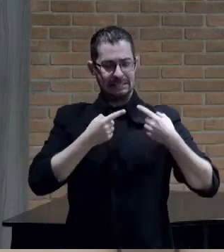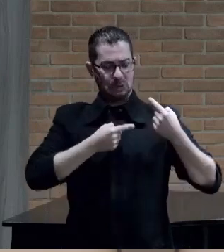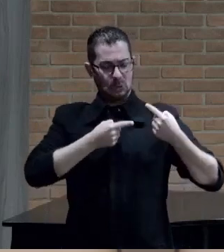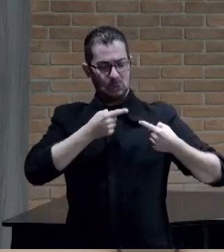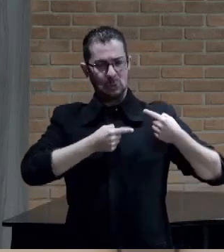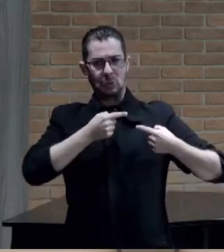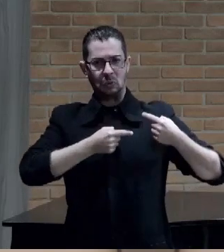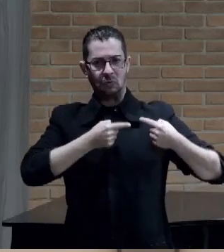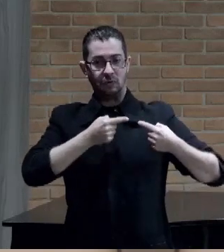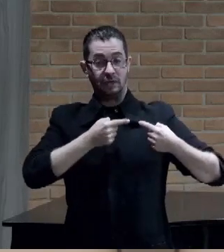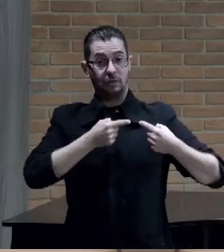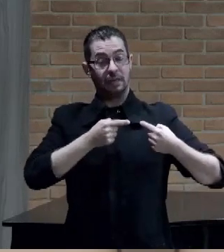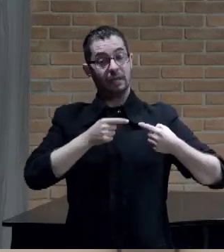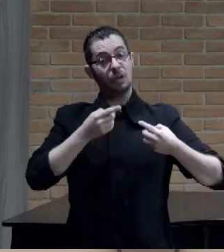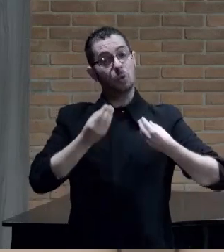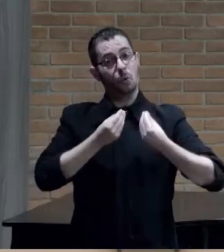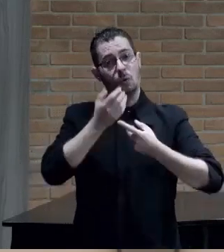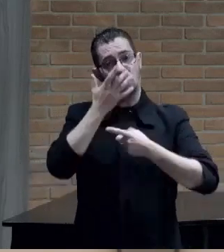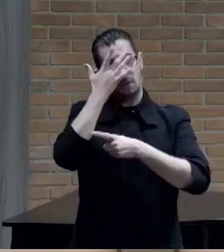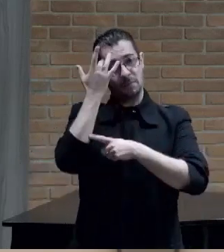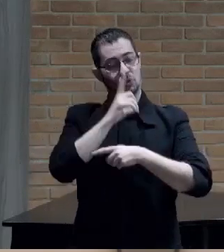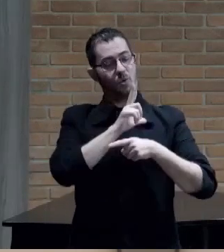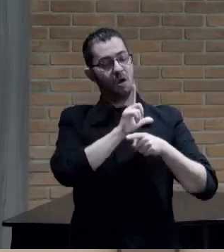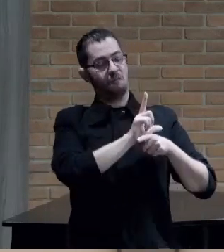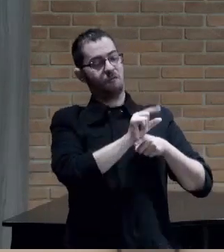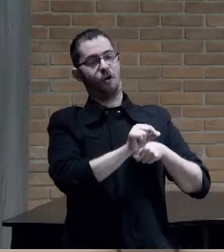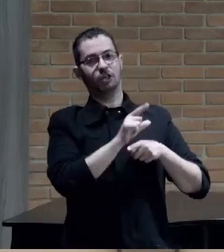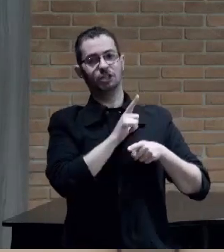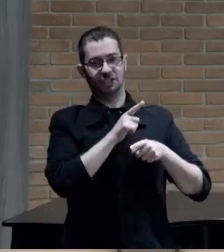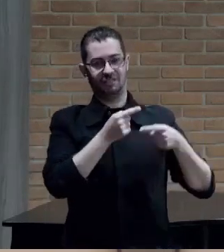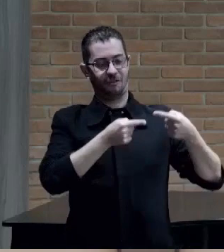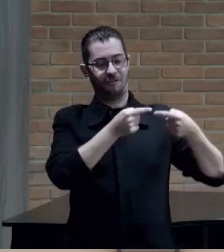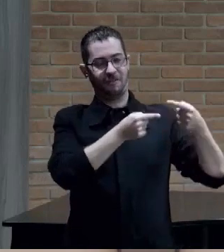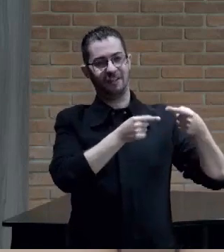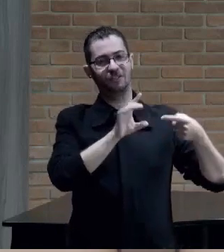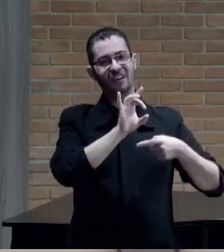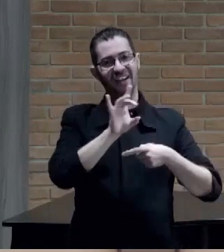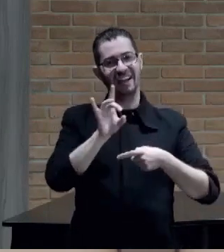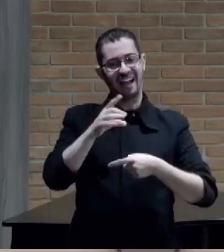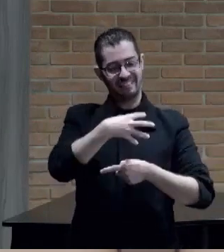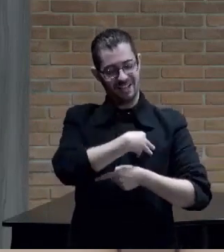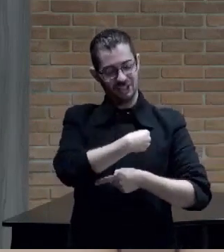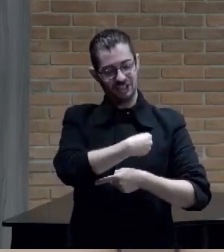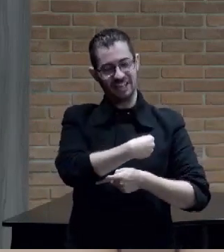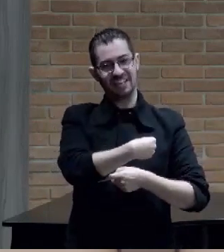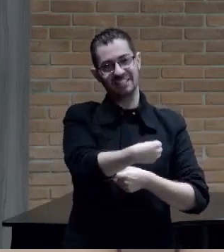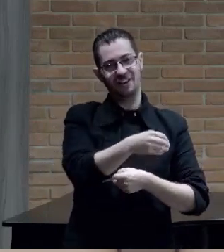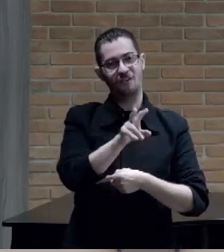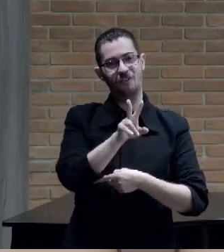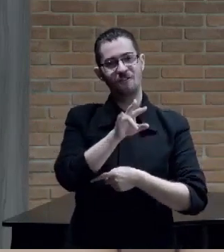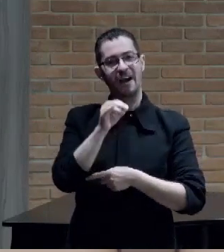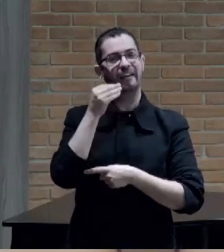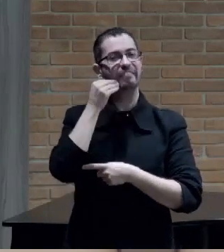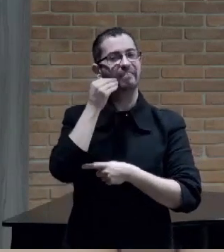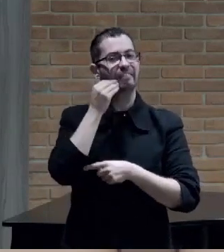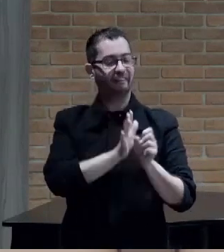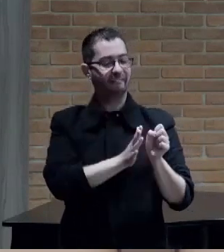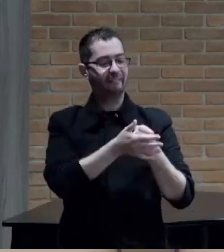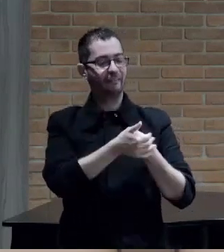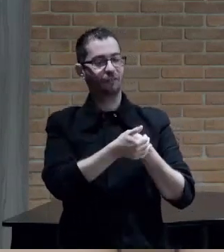pessoas fogem dos conflitos, cada geração tenderá a diluir ou a esconder o